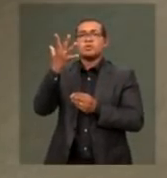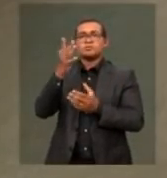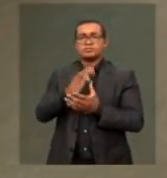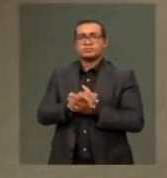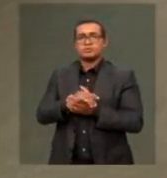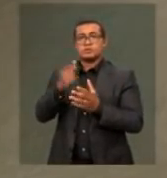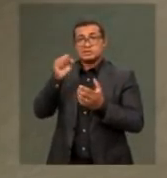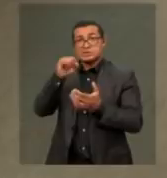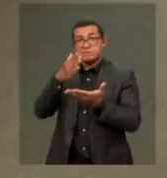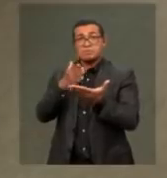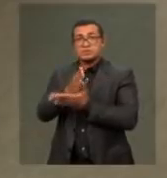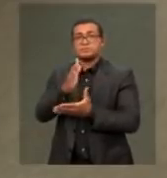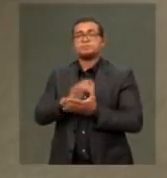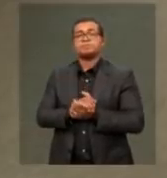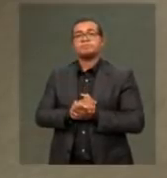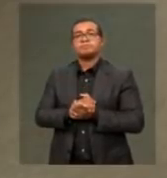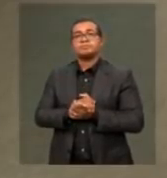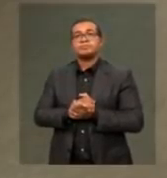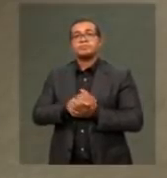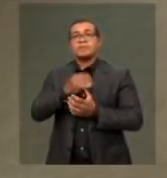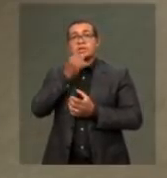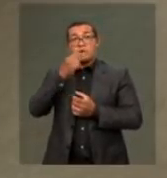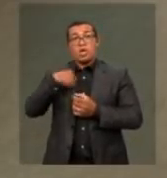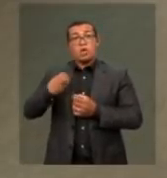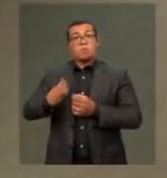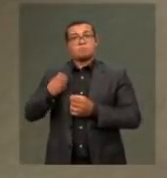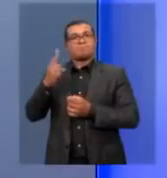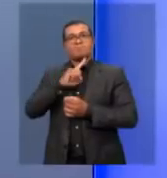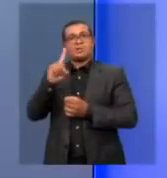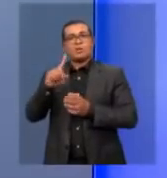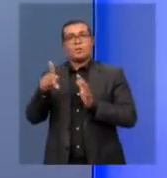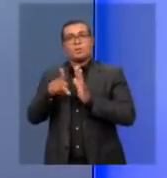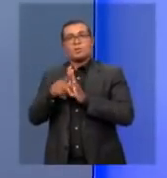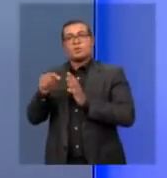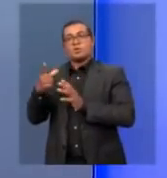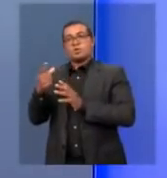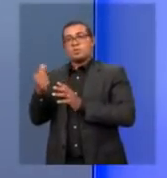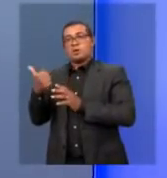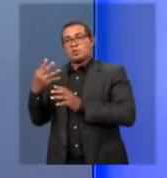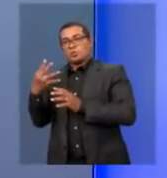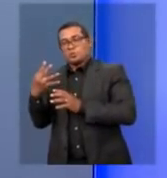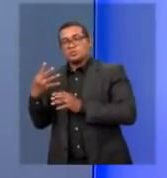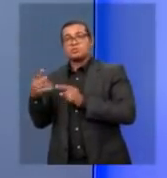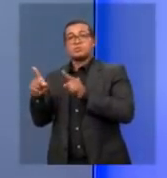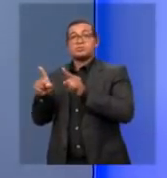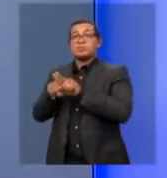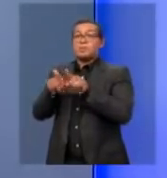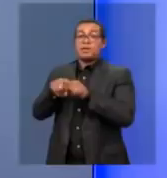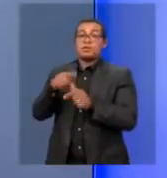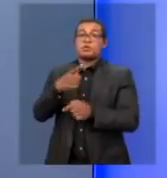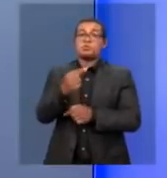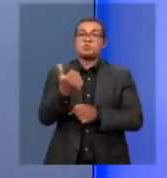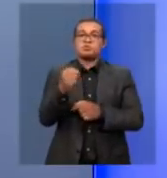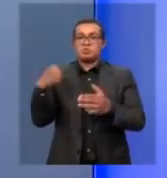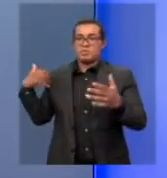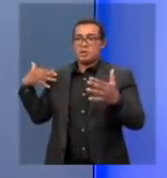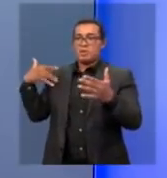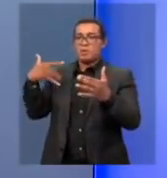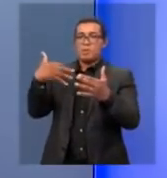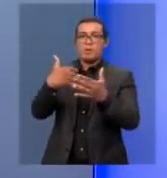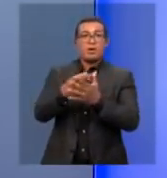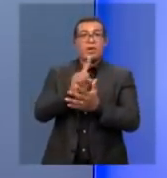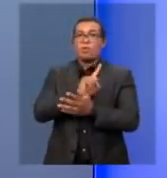nem da gestão de 2011 e 2014 e 2015 a 2018 nem de paulo hartung mãe de renato casagrande você tem